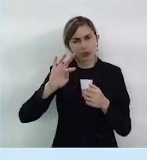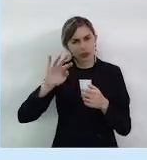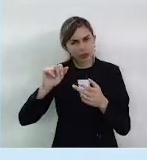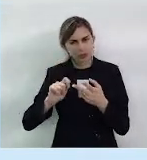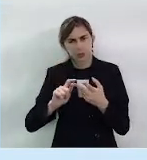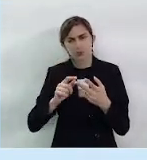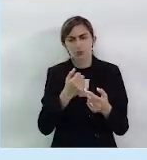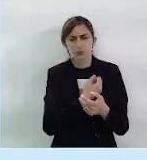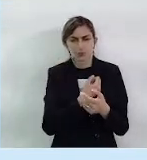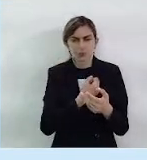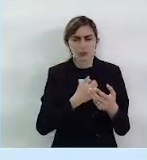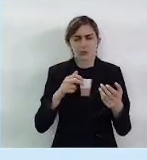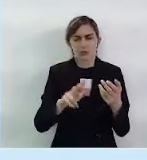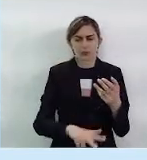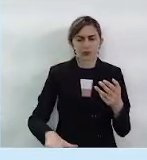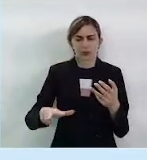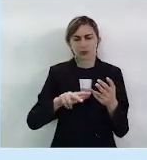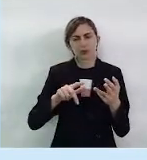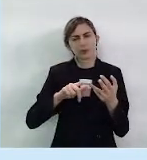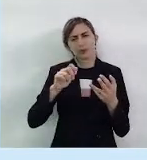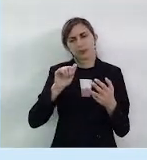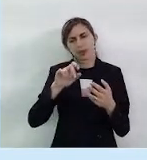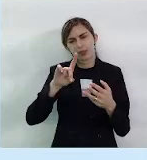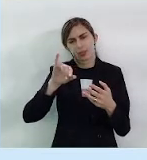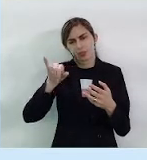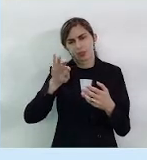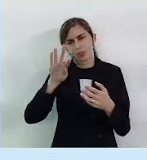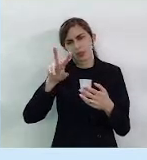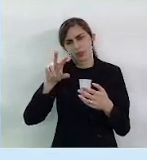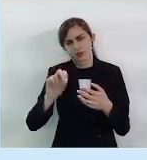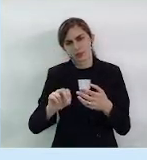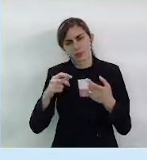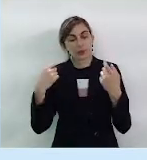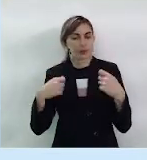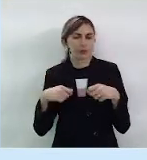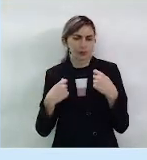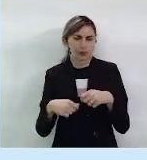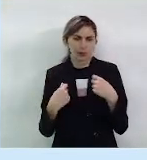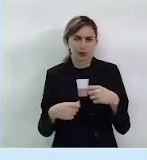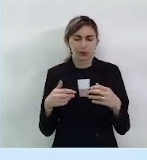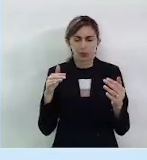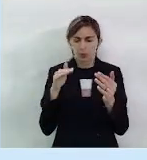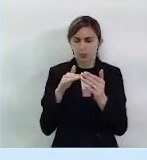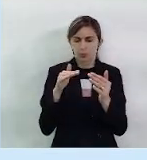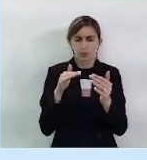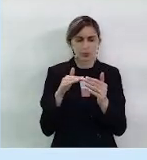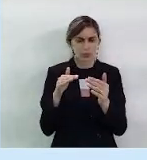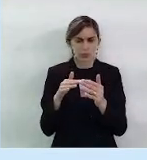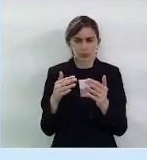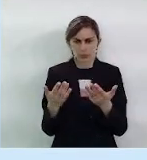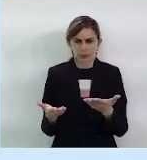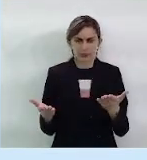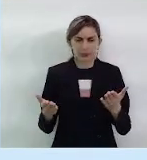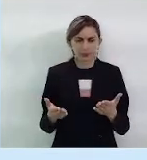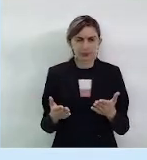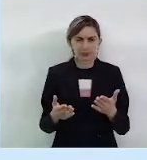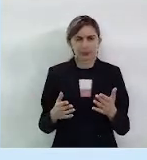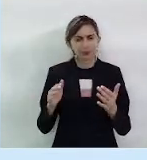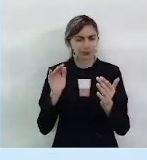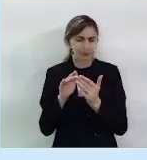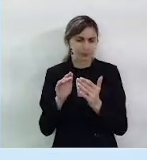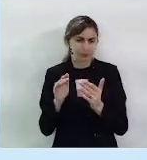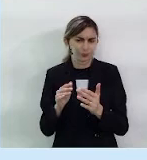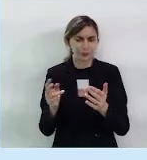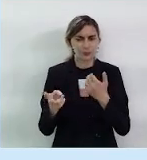numeral, pronome e adjetivo. Eles precisam estar concordando entre si. Na